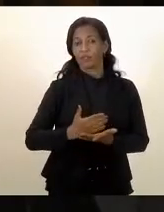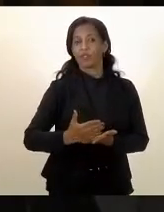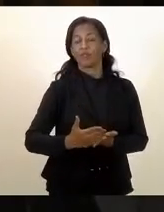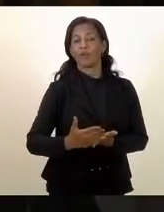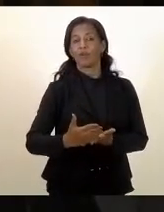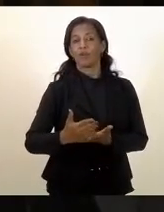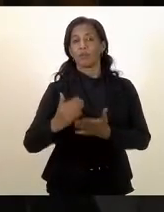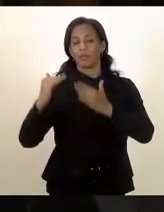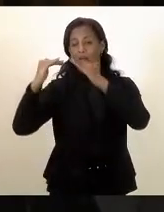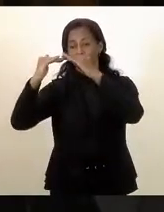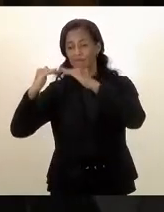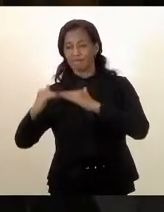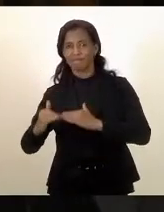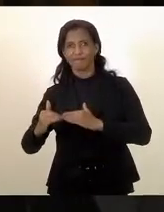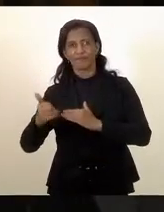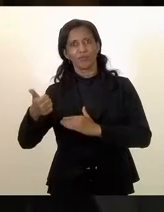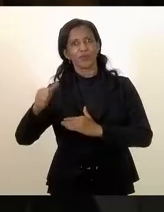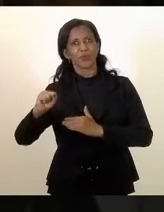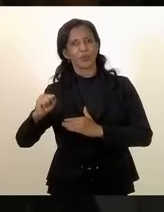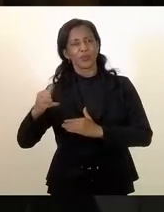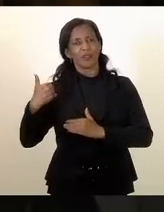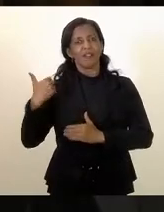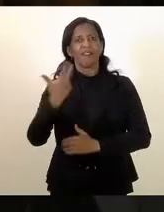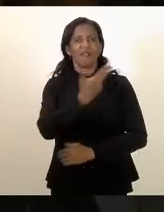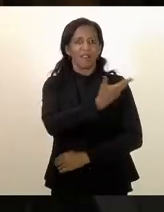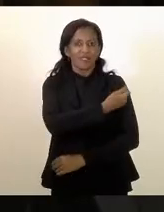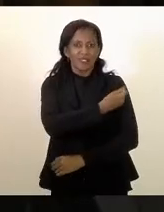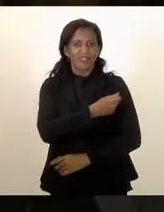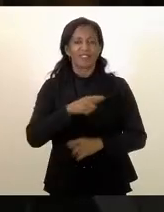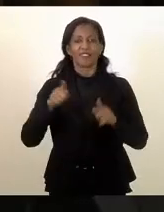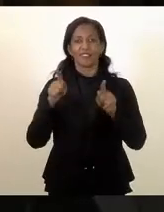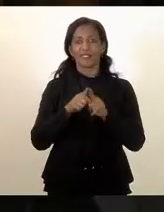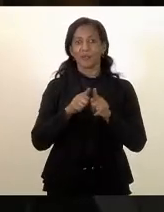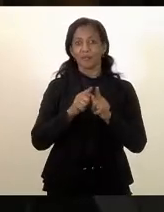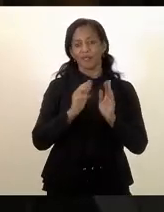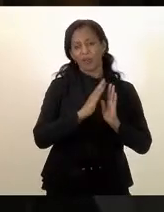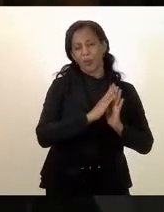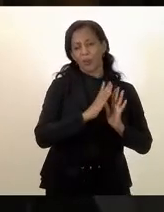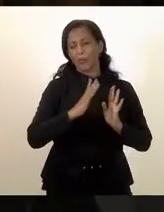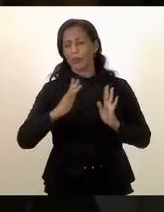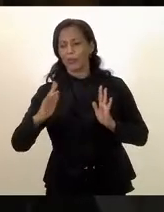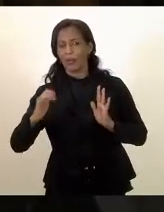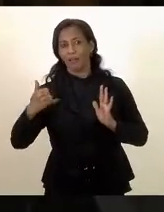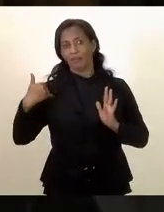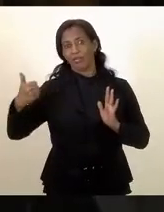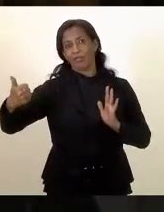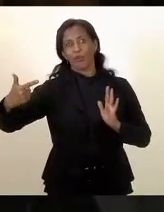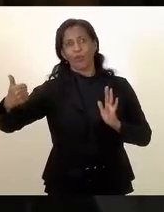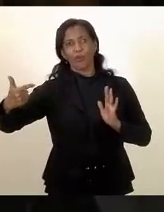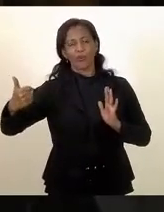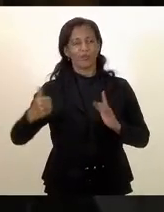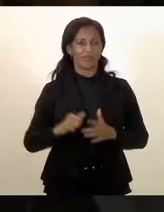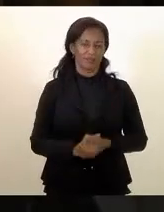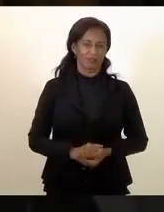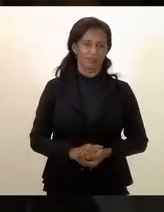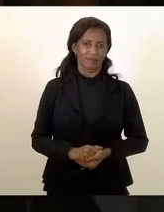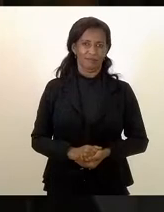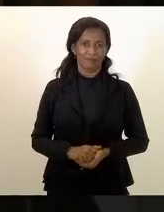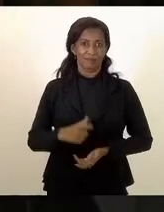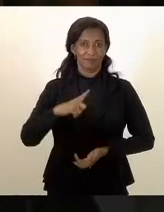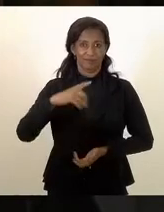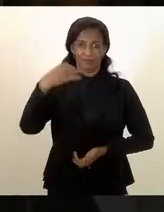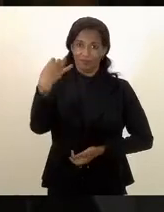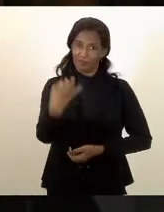abaixo do 18 e irá até os 12 anos de idade tenho